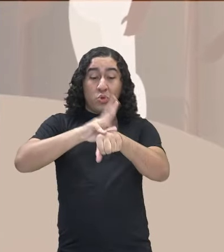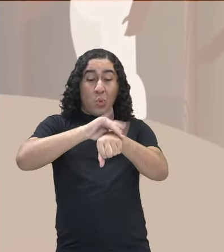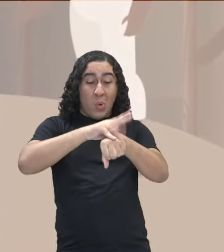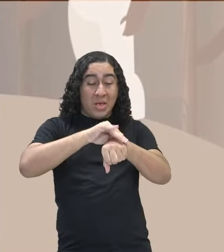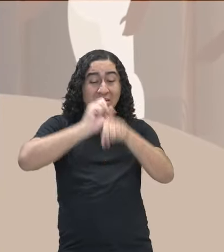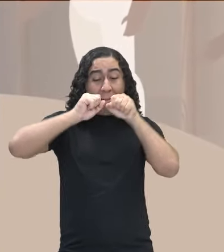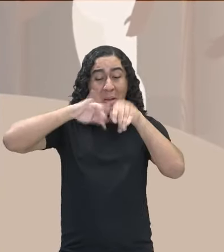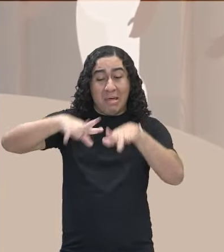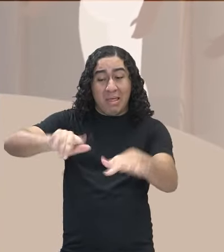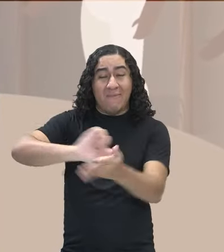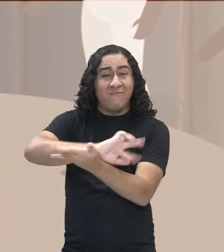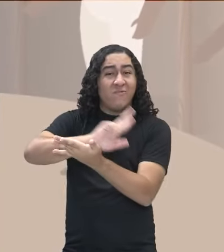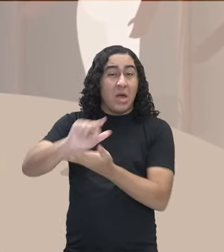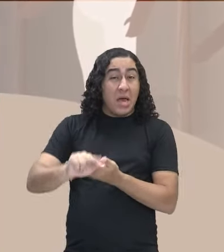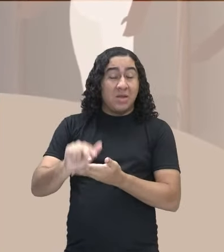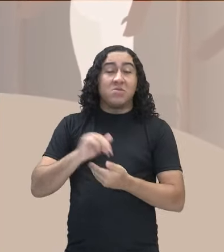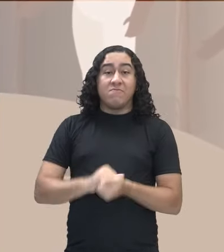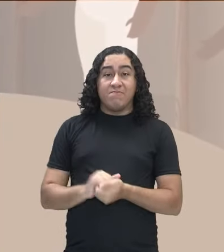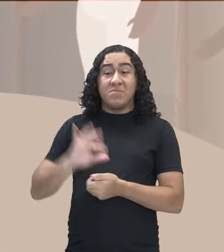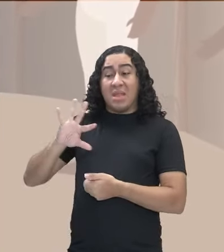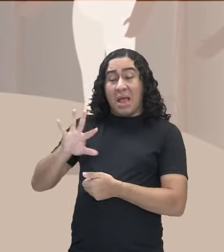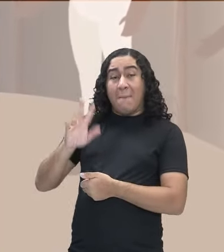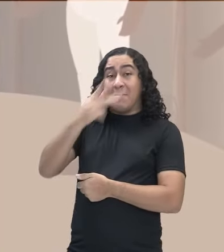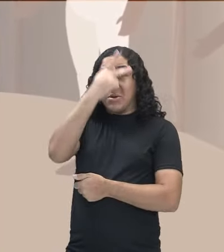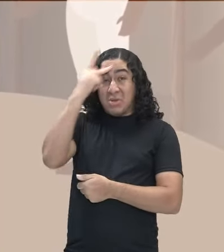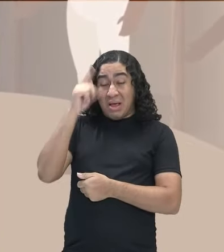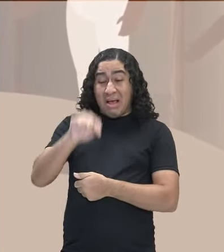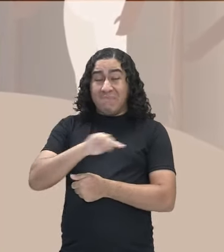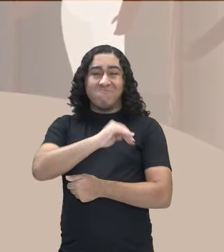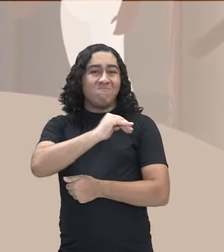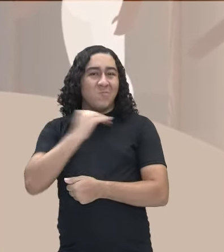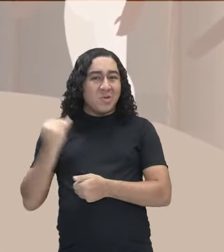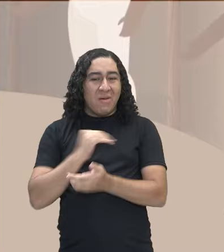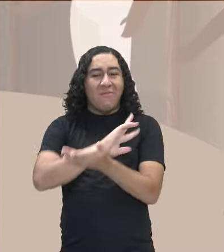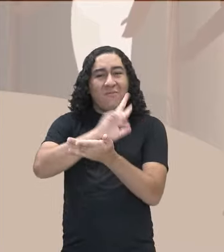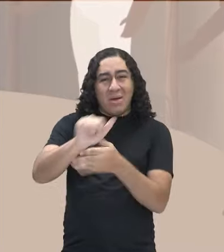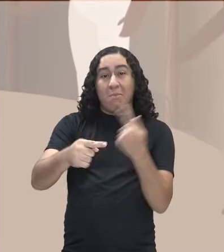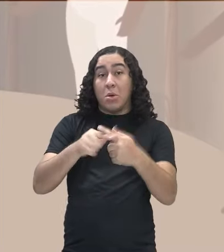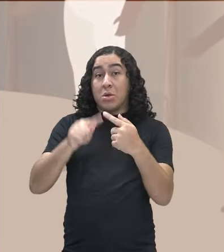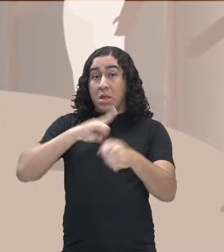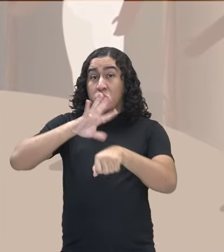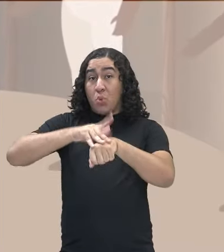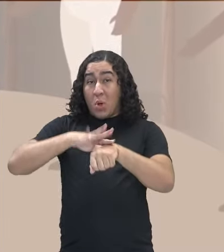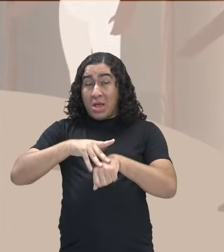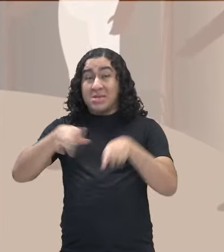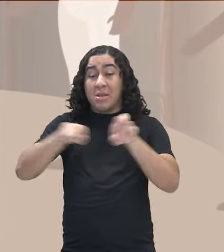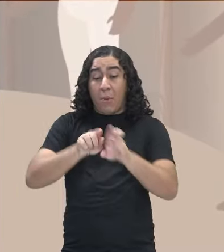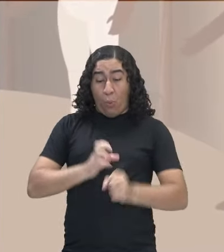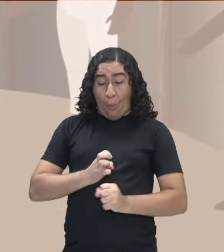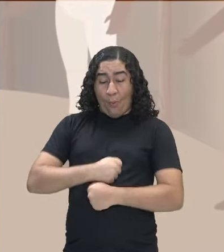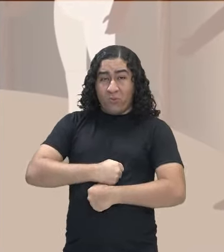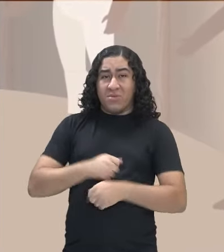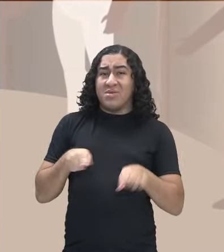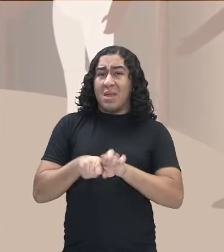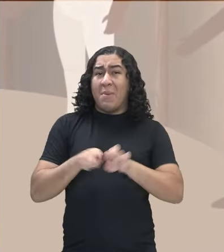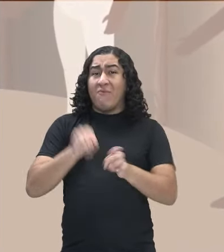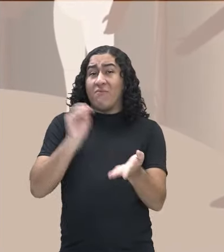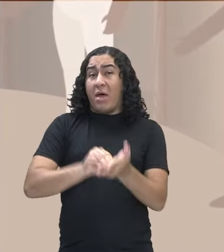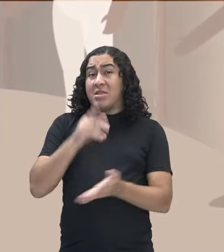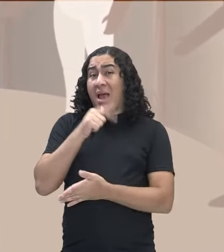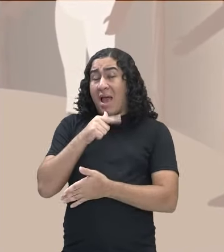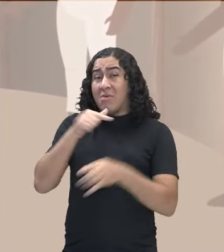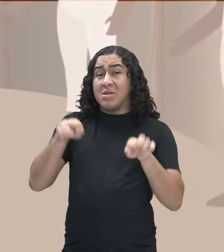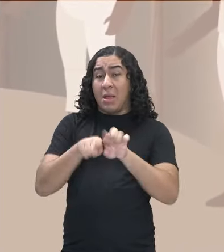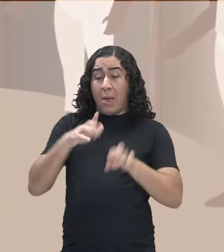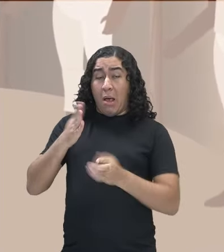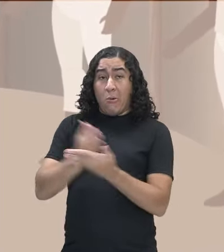proliferavam muitos africanos morriam durante a travessia vítimas de doenças fome desidratação e até mesmo